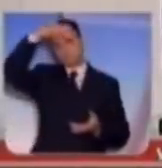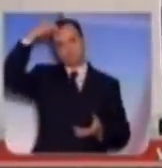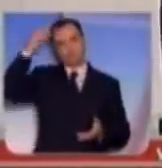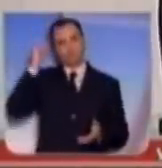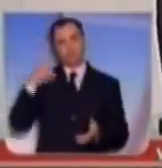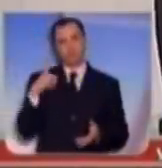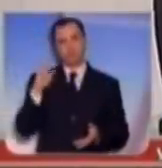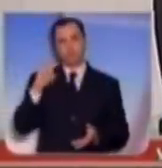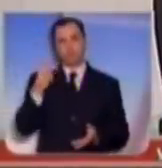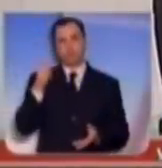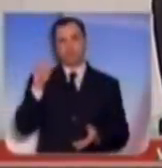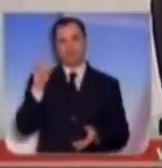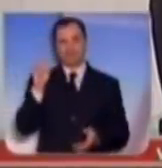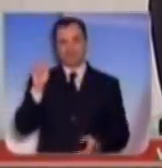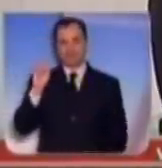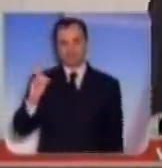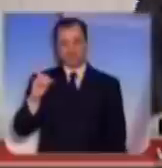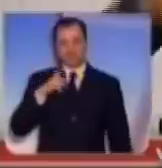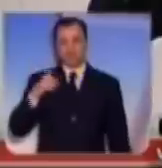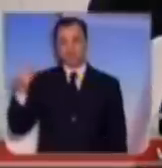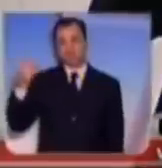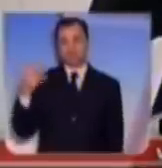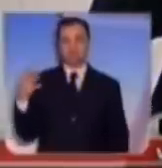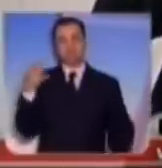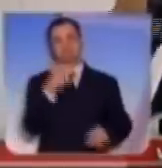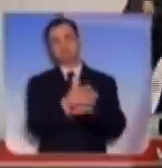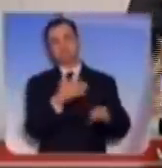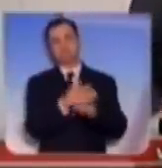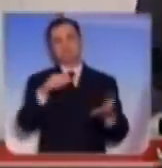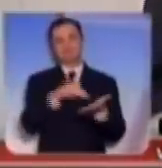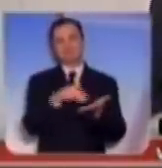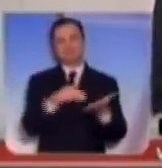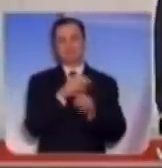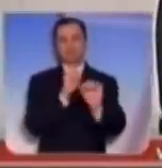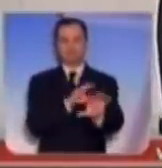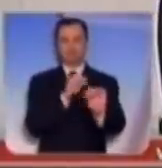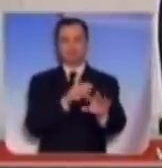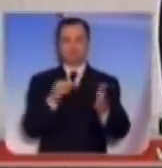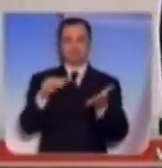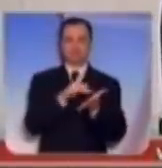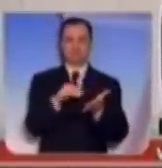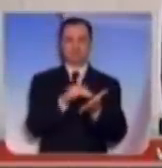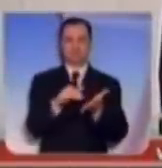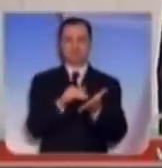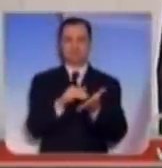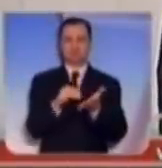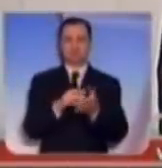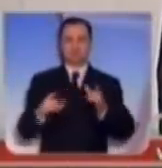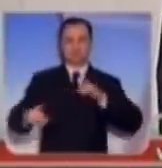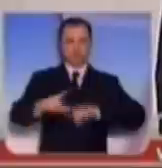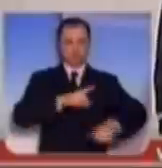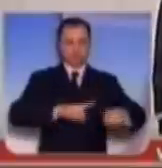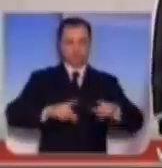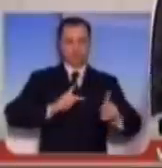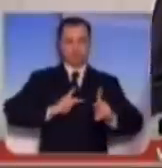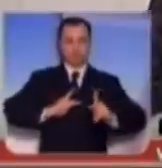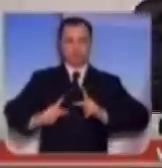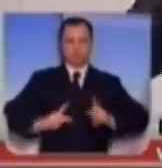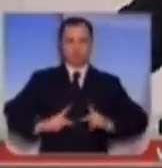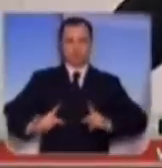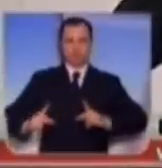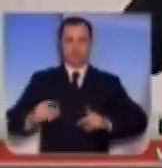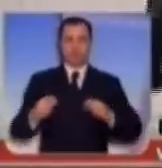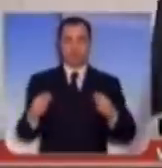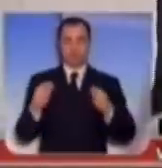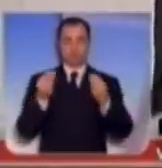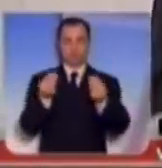prefeito Haddad, seu presidente, através da Secretaria da Educação, através da Secretaria de Gestão Pública,